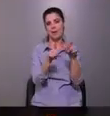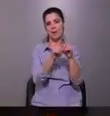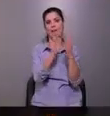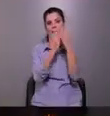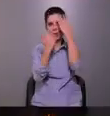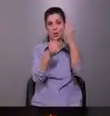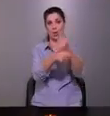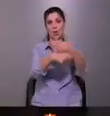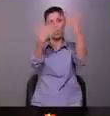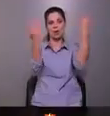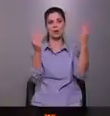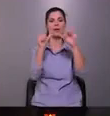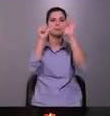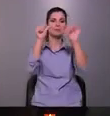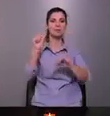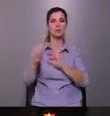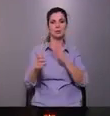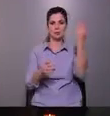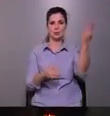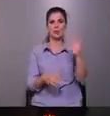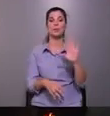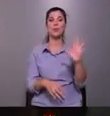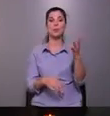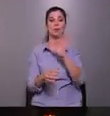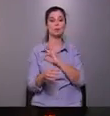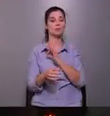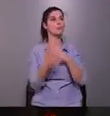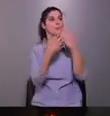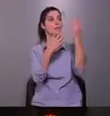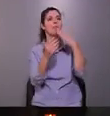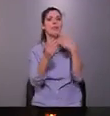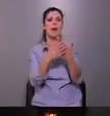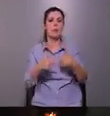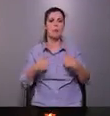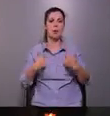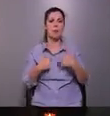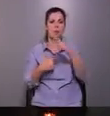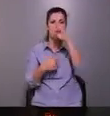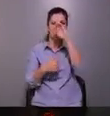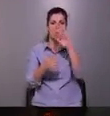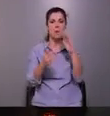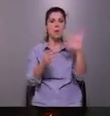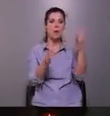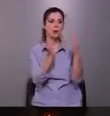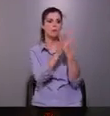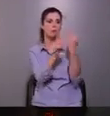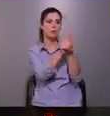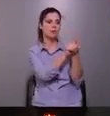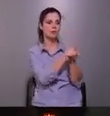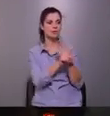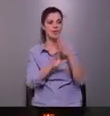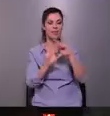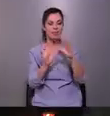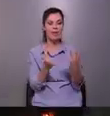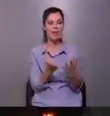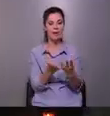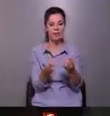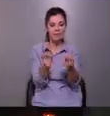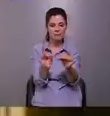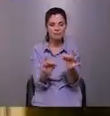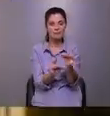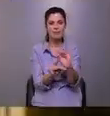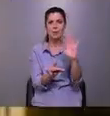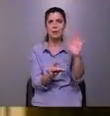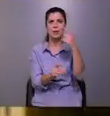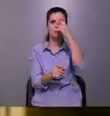Aspirar às coisas do céu significa também empenho em ordenar segundo Deus as da terra, para que, onde